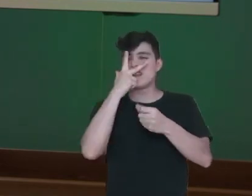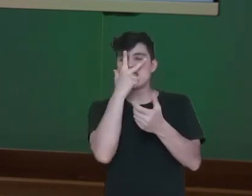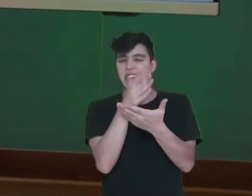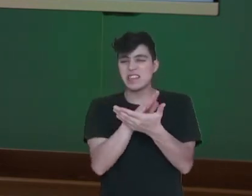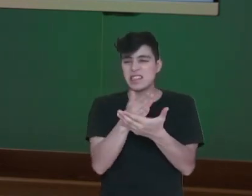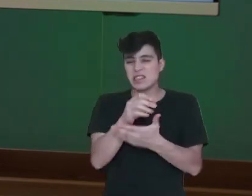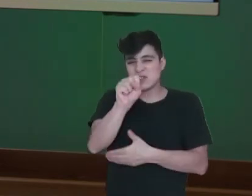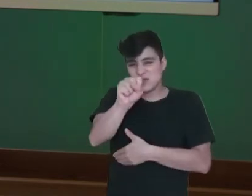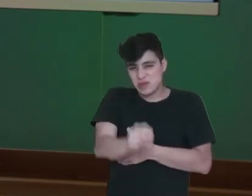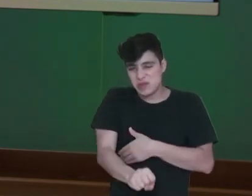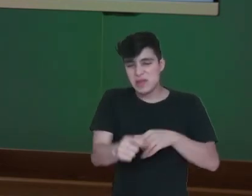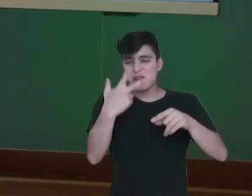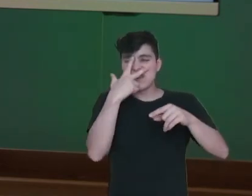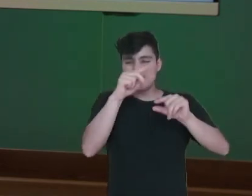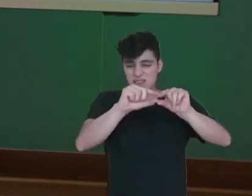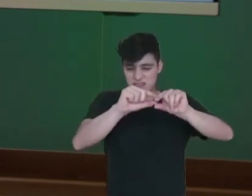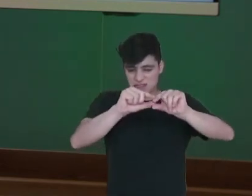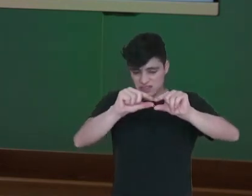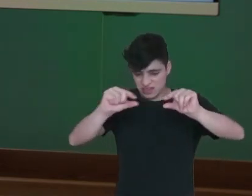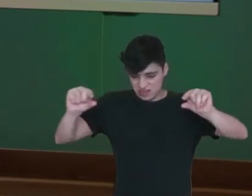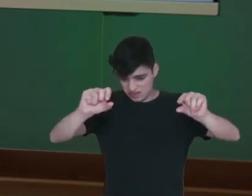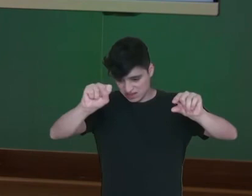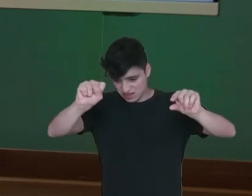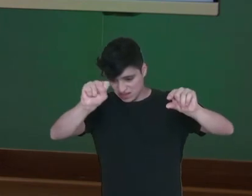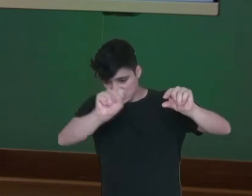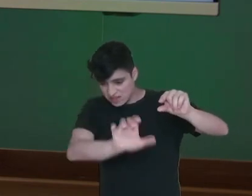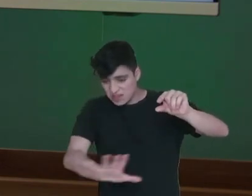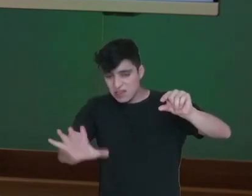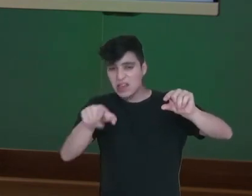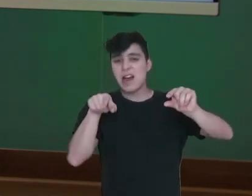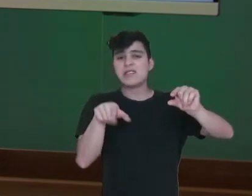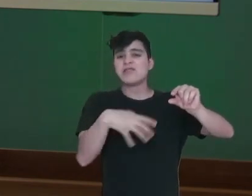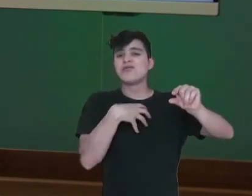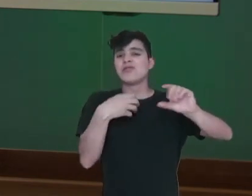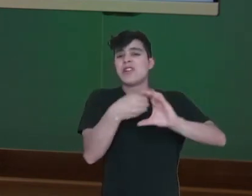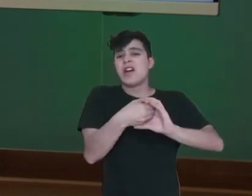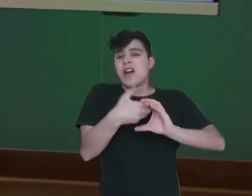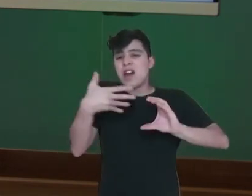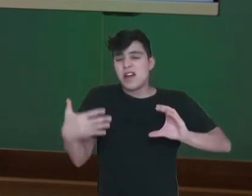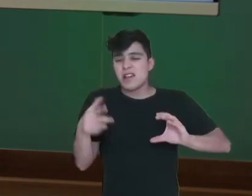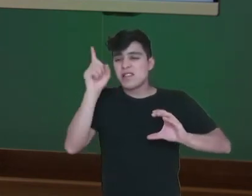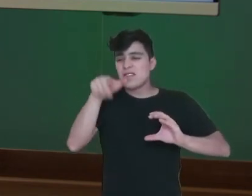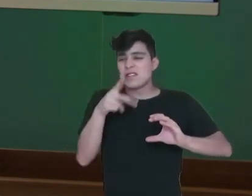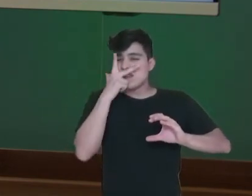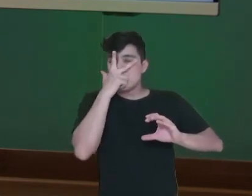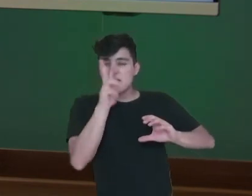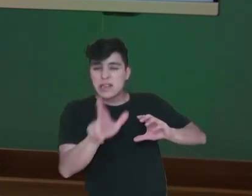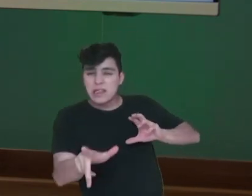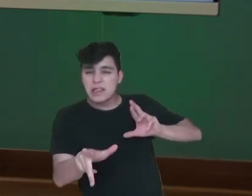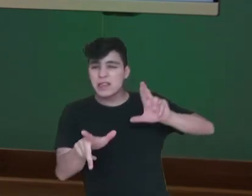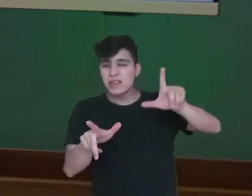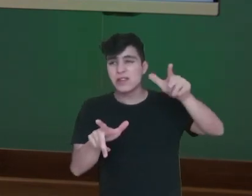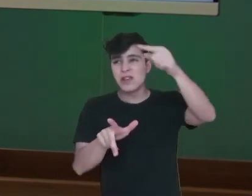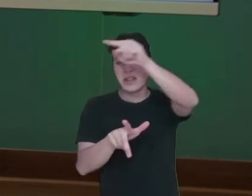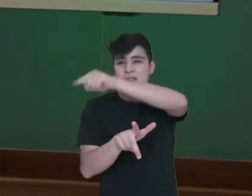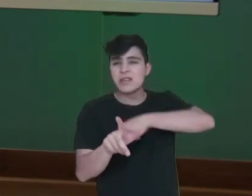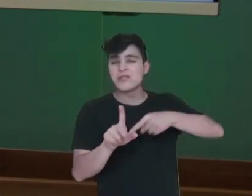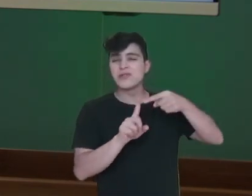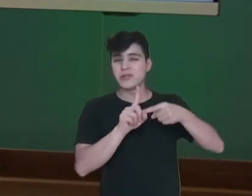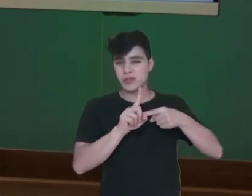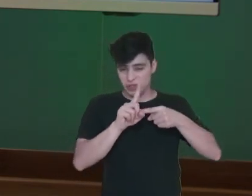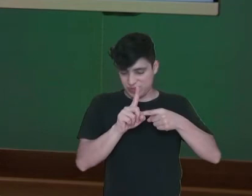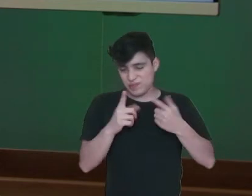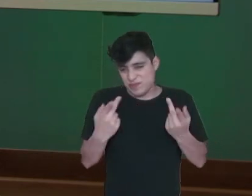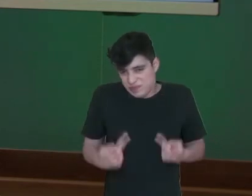do sul. Por isso, as características do clima subtropical são tão diferentes dos outros tipos climáticos